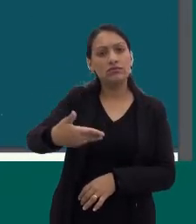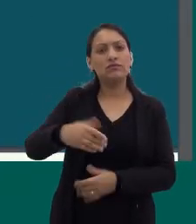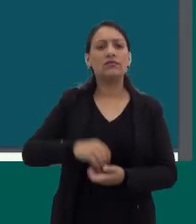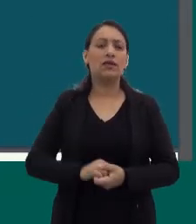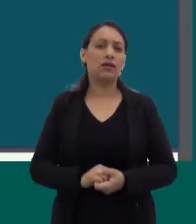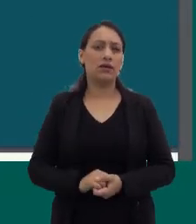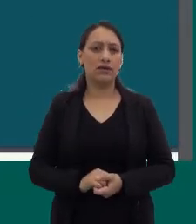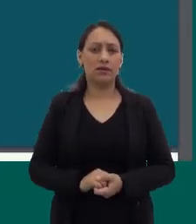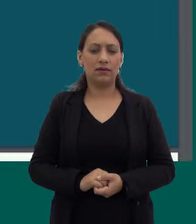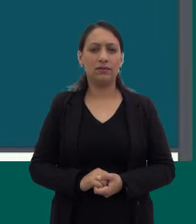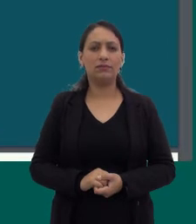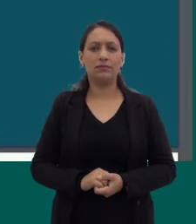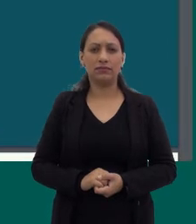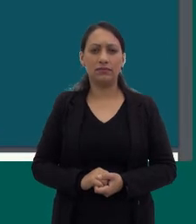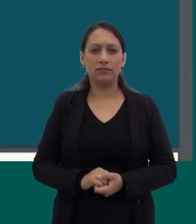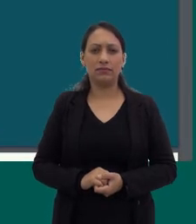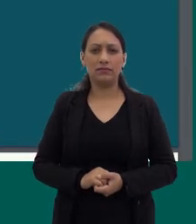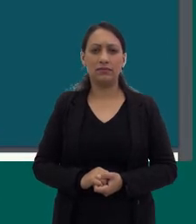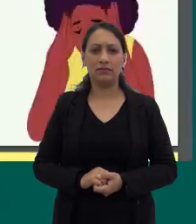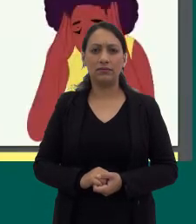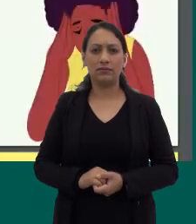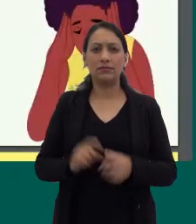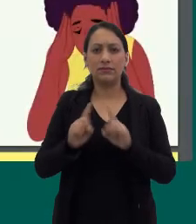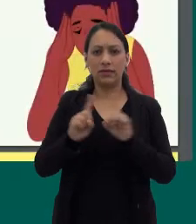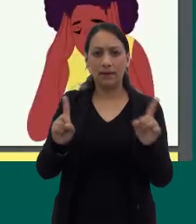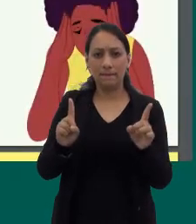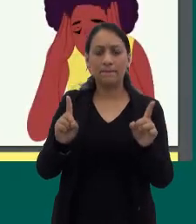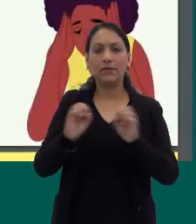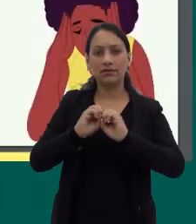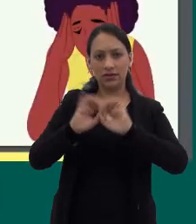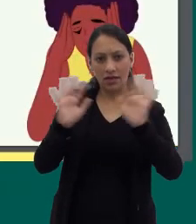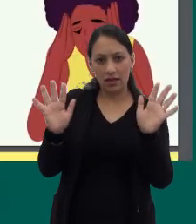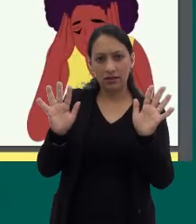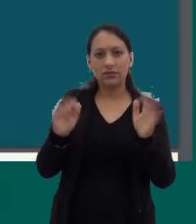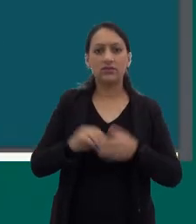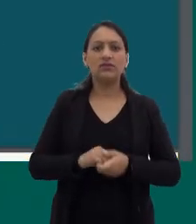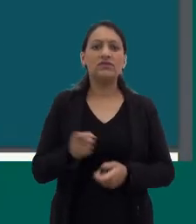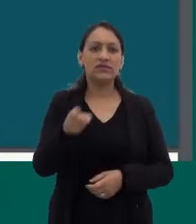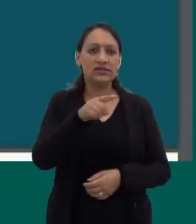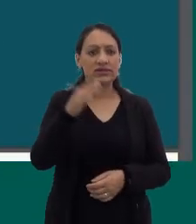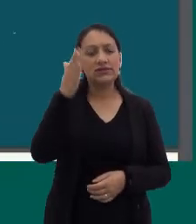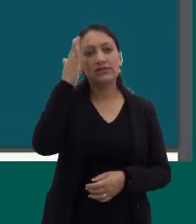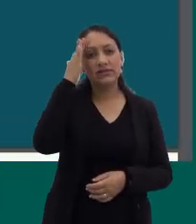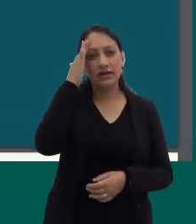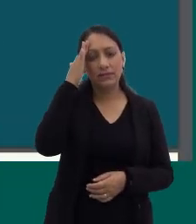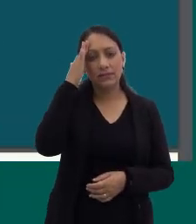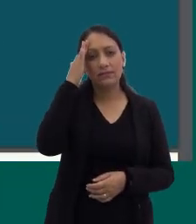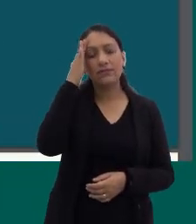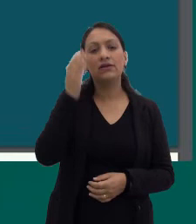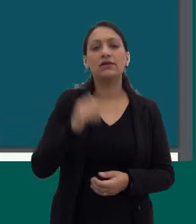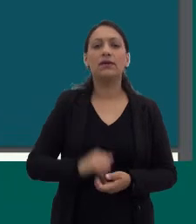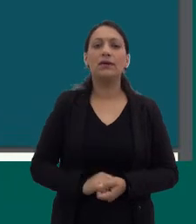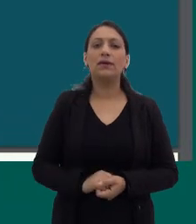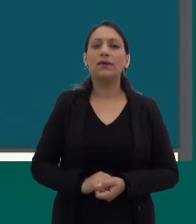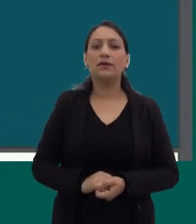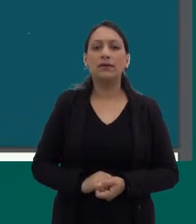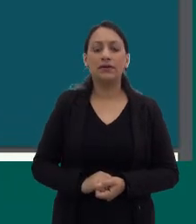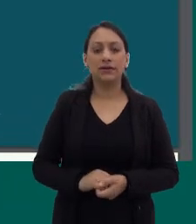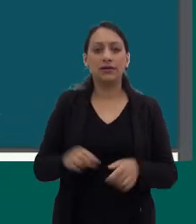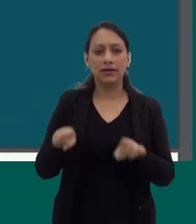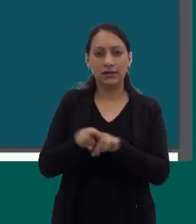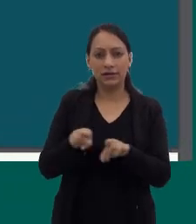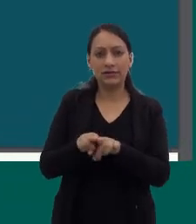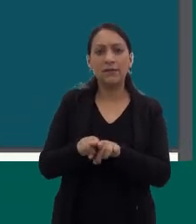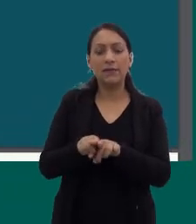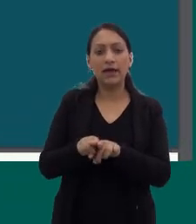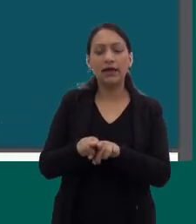certos momentos. Mas, claro que... vocês sabem, né, Gurias, o nosso bom velhinho Freud